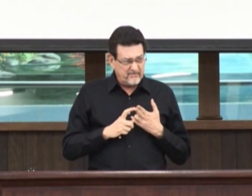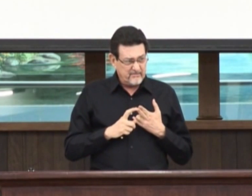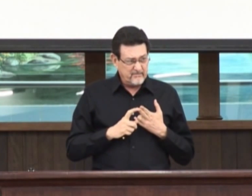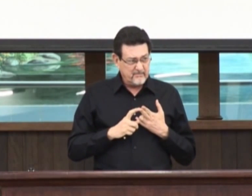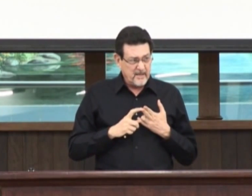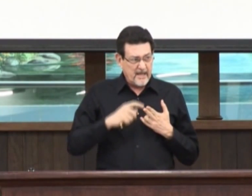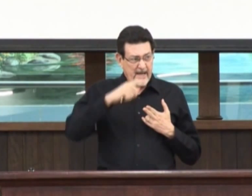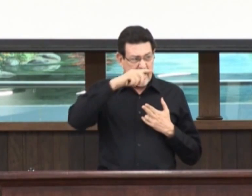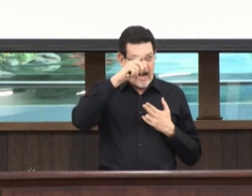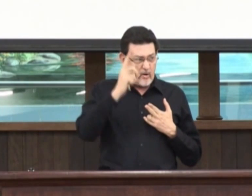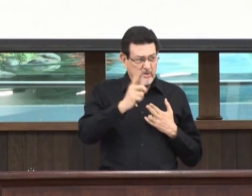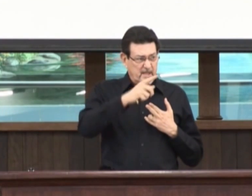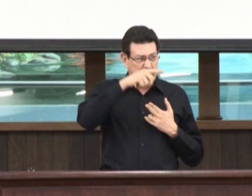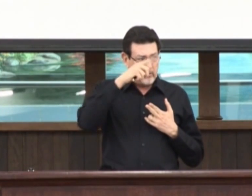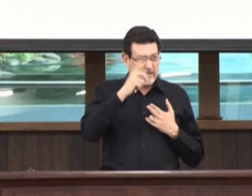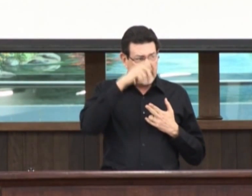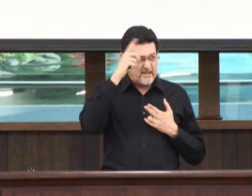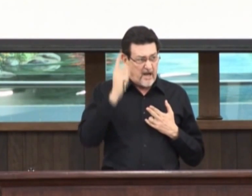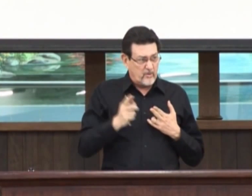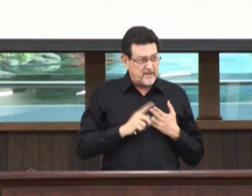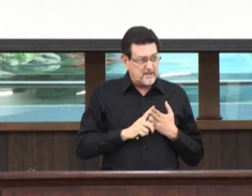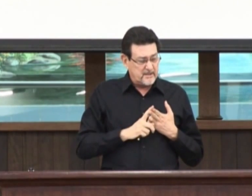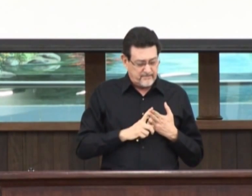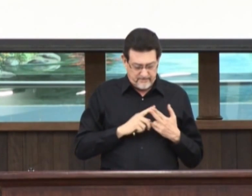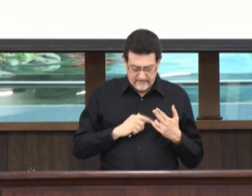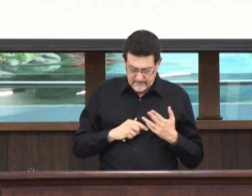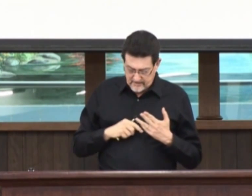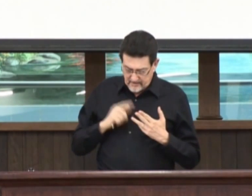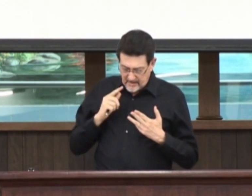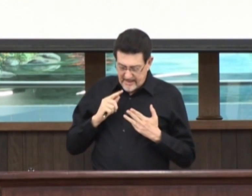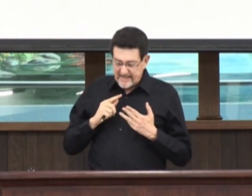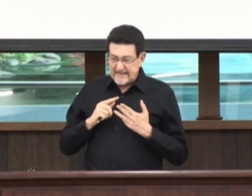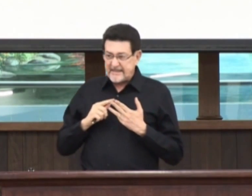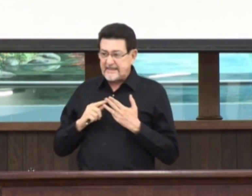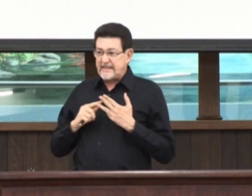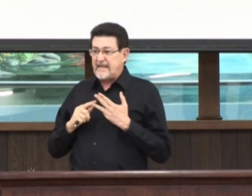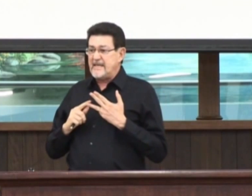teísta, causa de todas as causas,